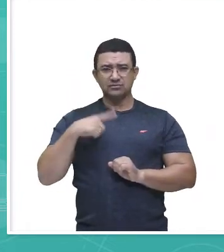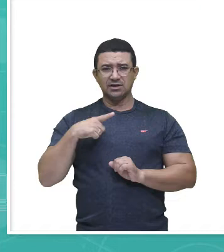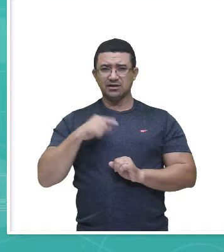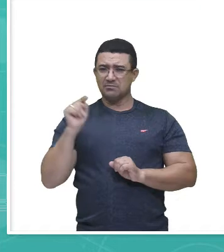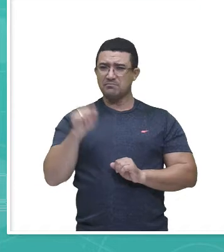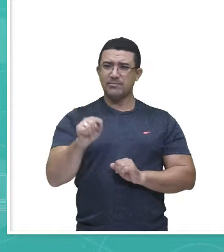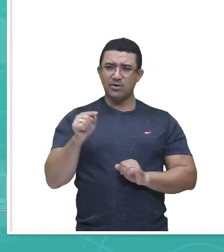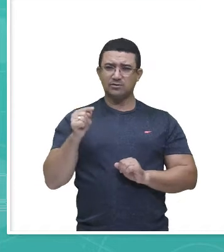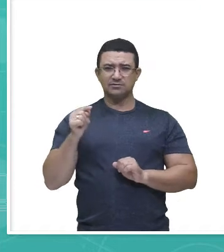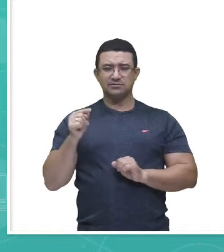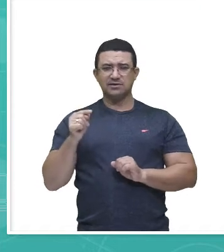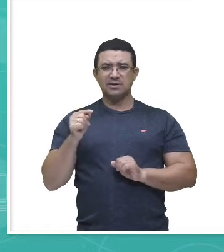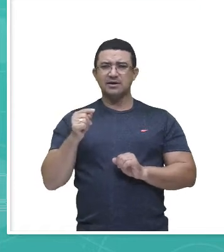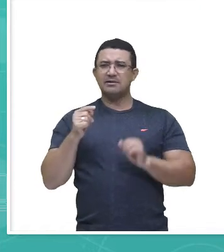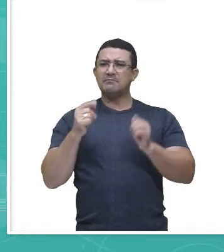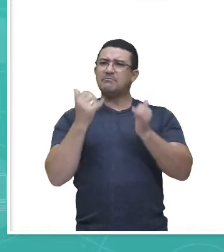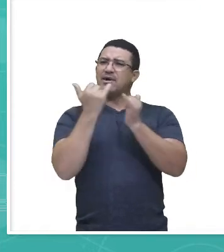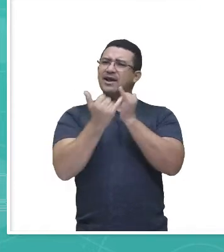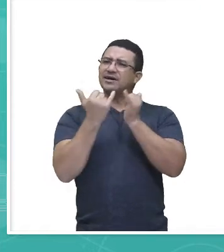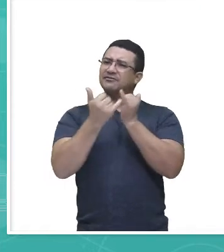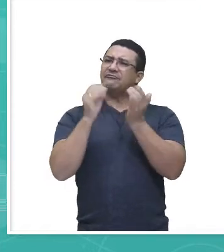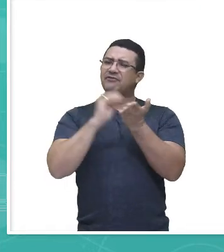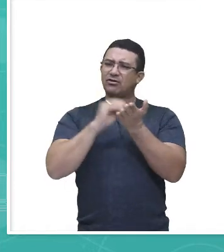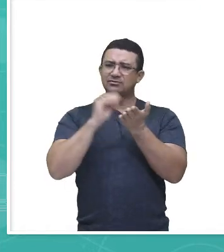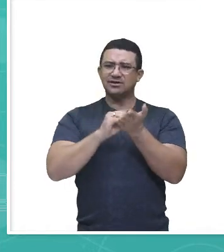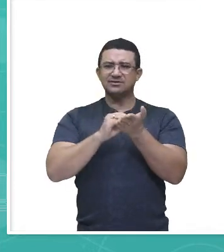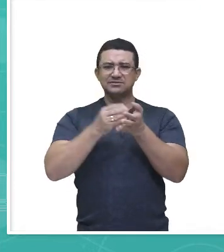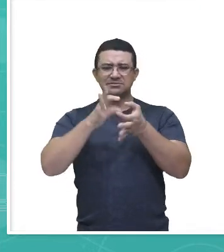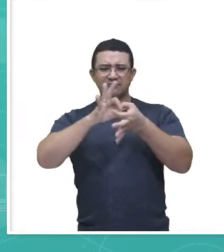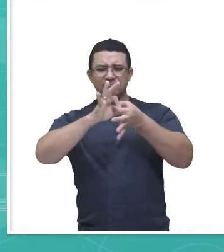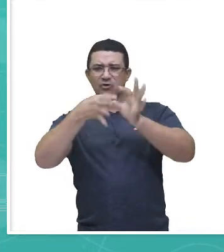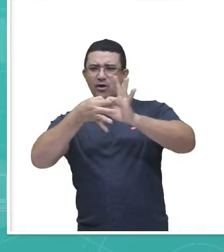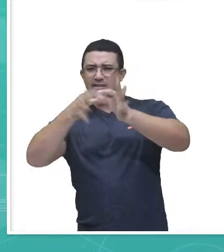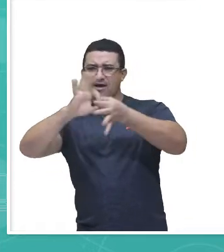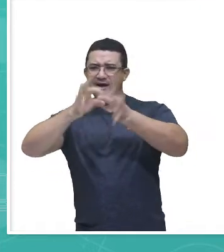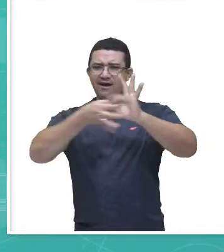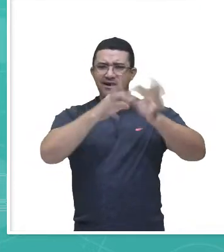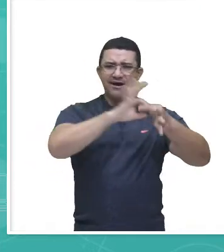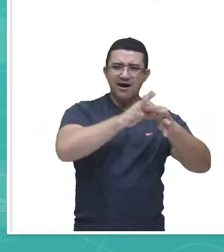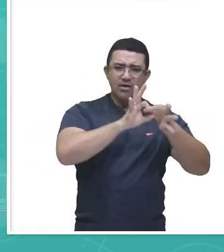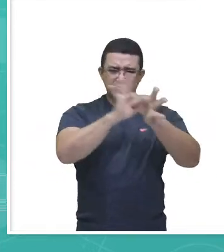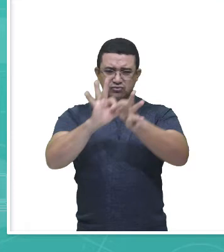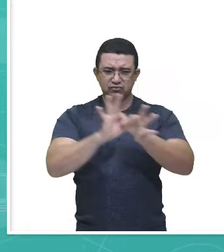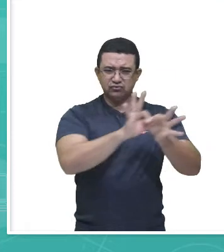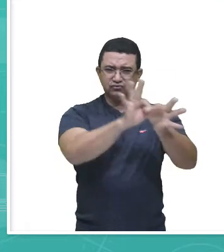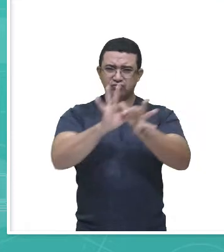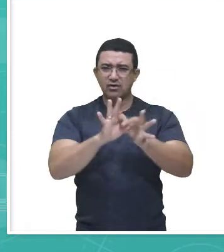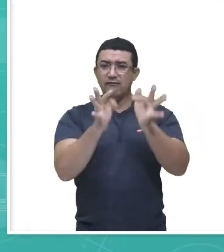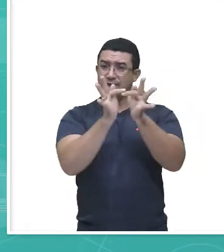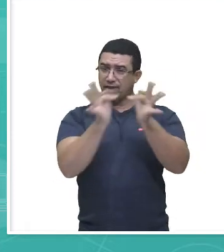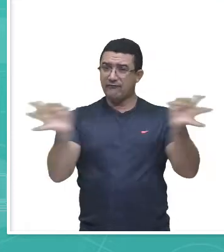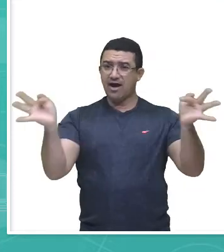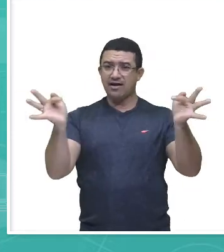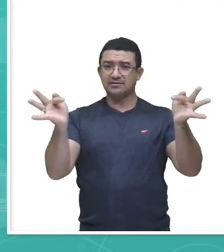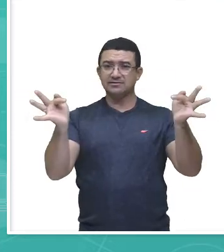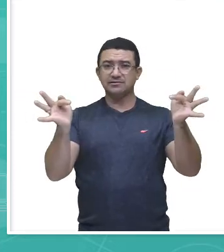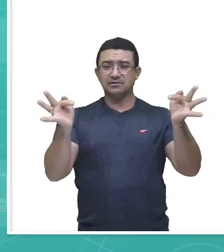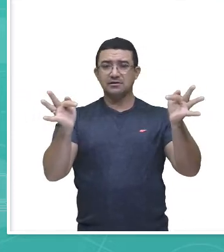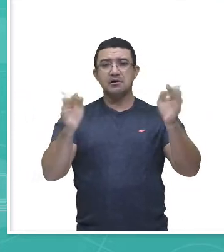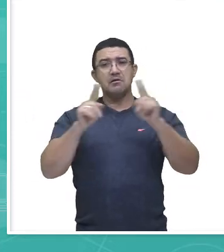uma conexão, algo que faça essa conexão de uma oração à outra, mas elas